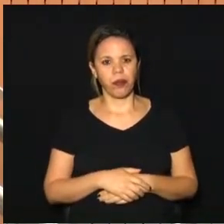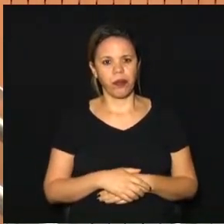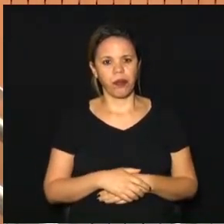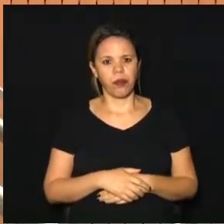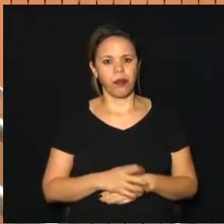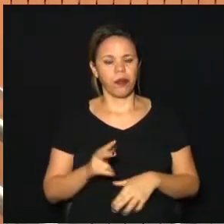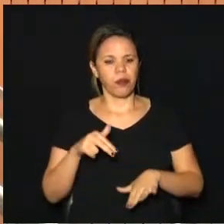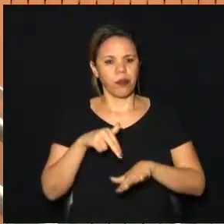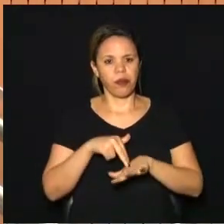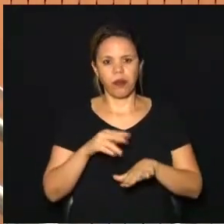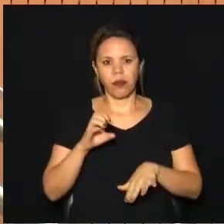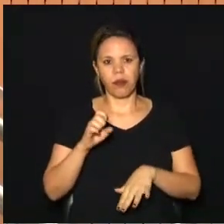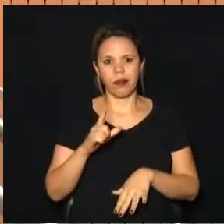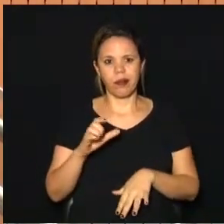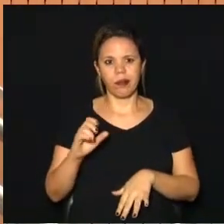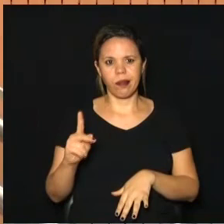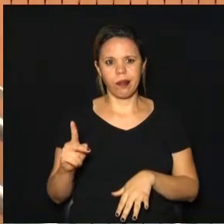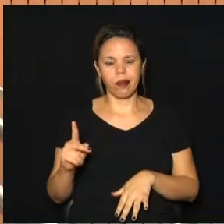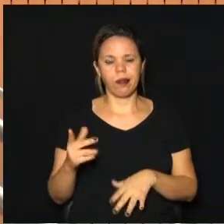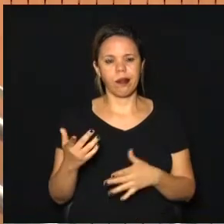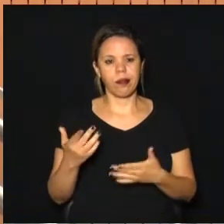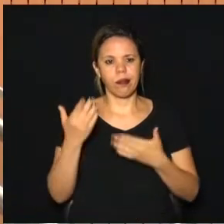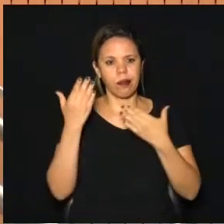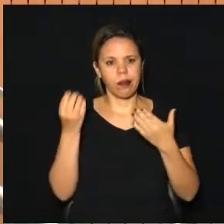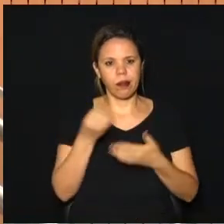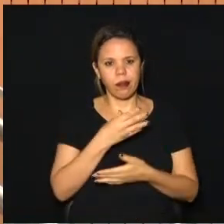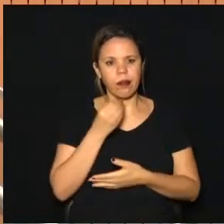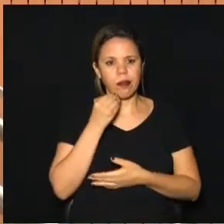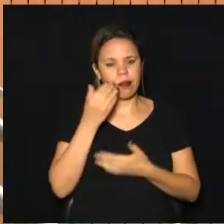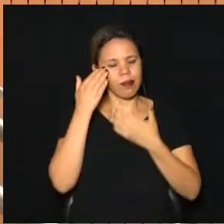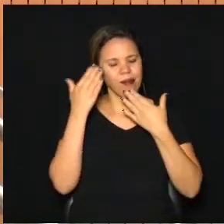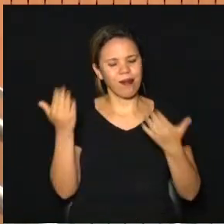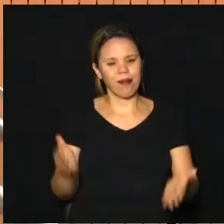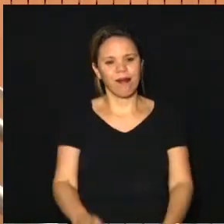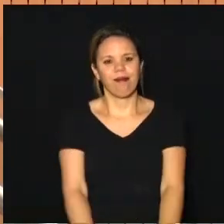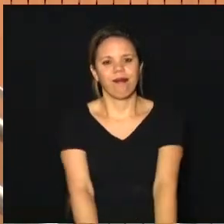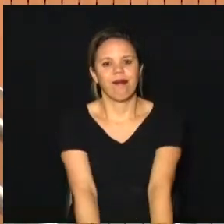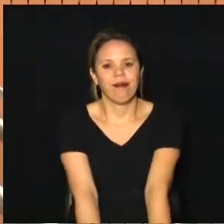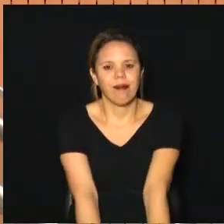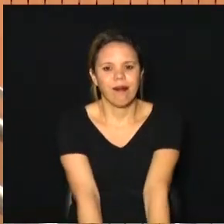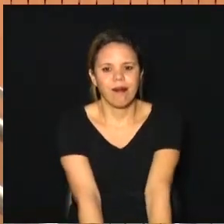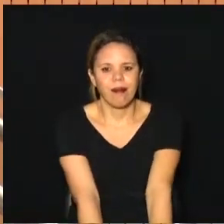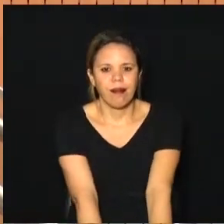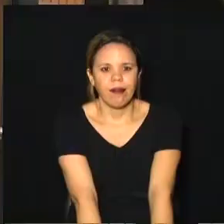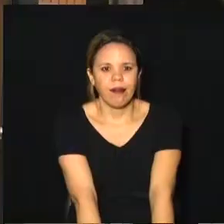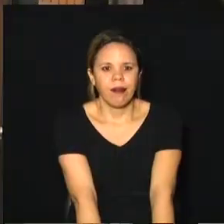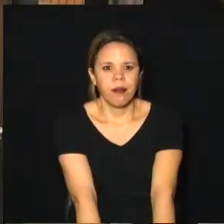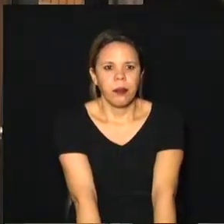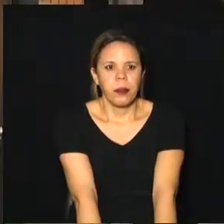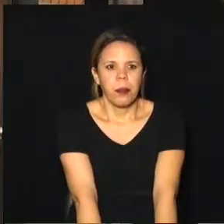disposição da Elecamp para novas oportunidades, caso elas existam. Muito obrigado.